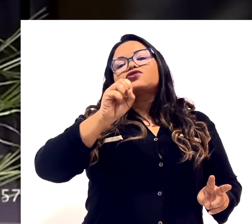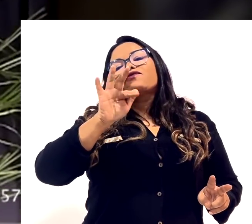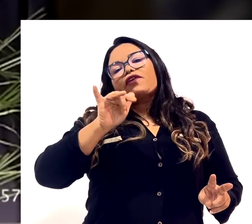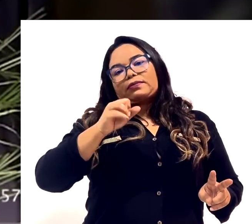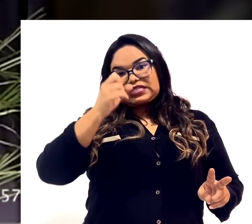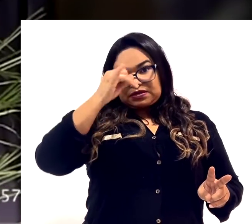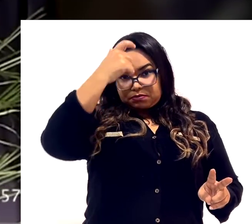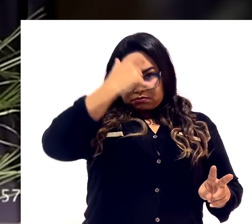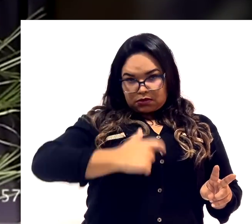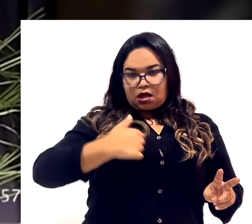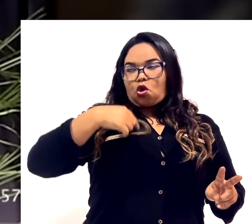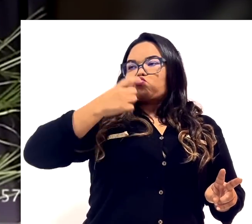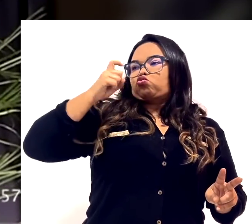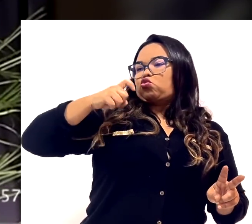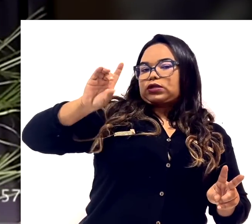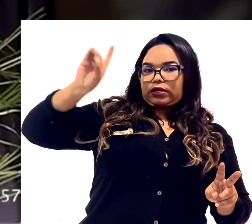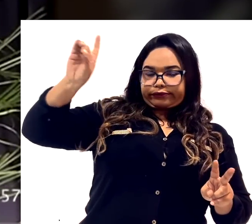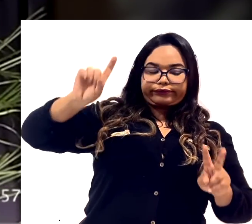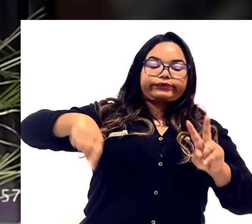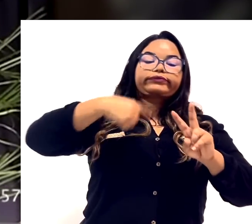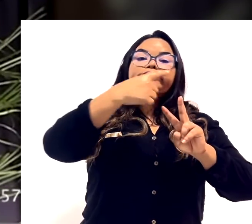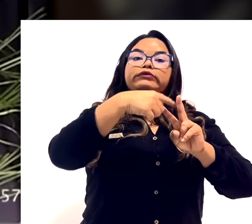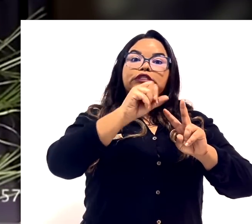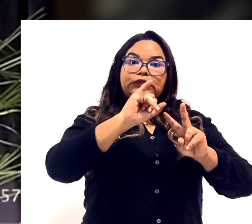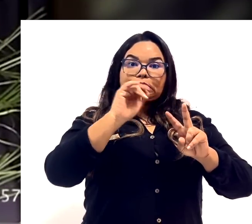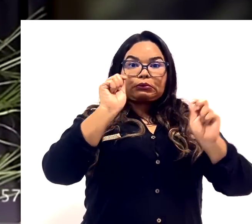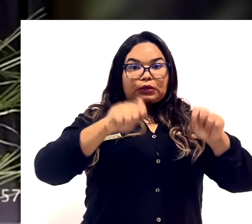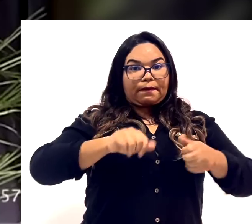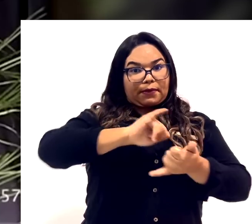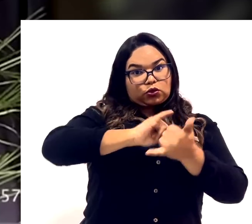outra, se você diz que pode perdoar pecados.